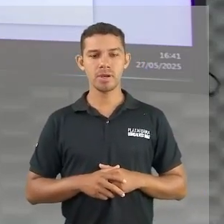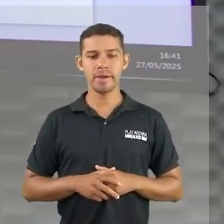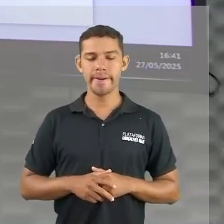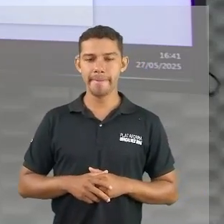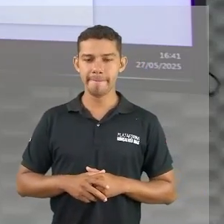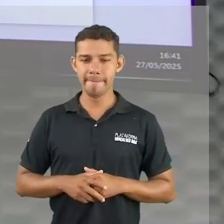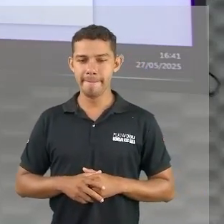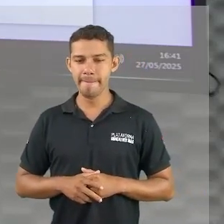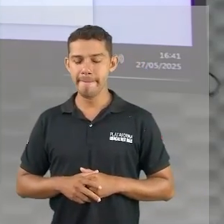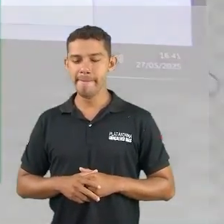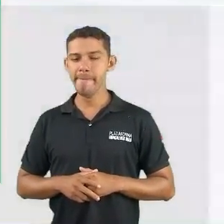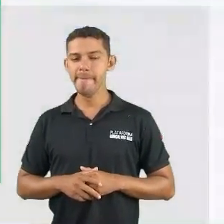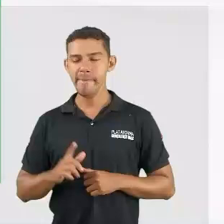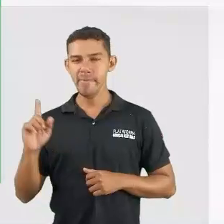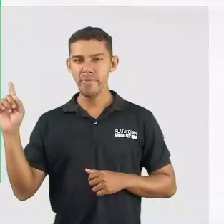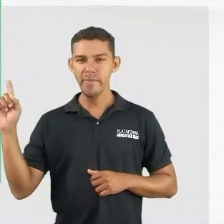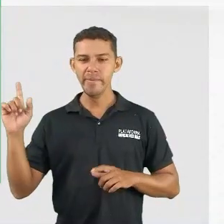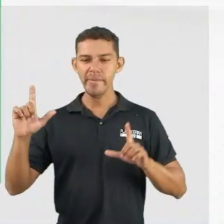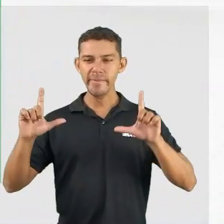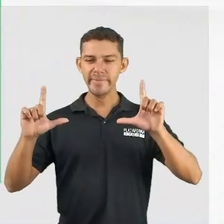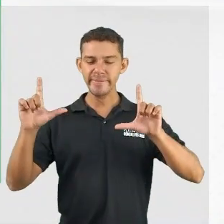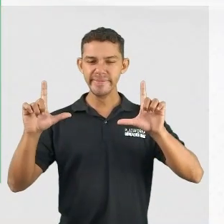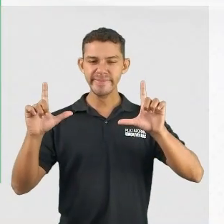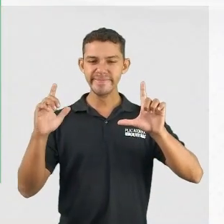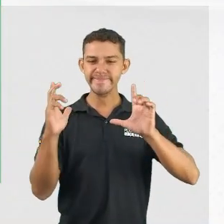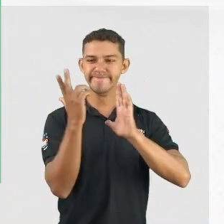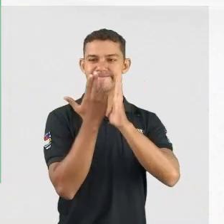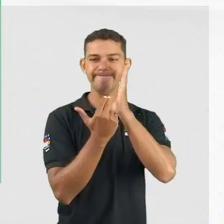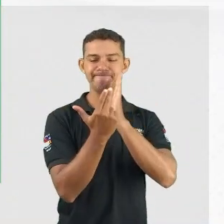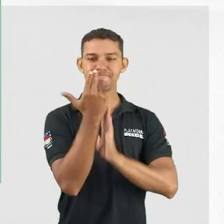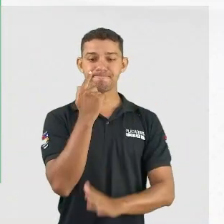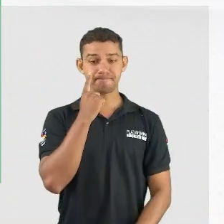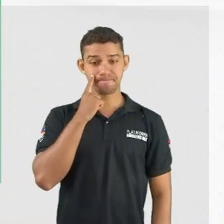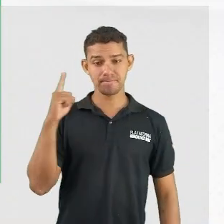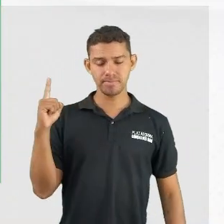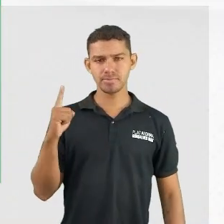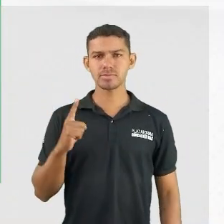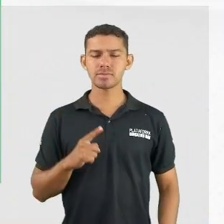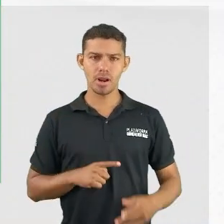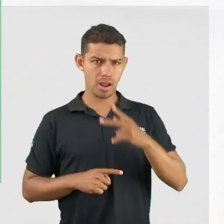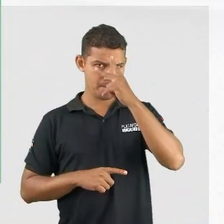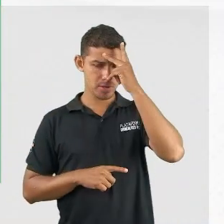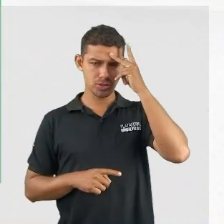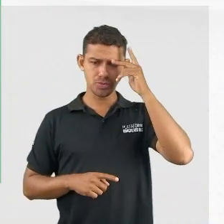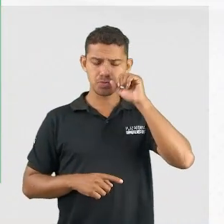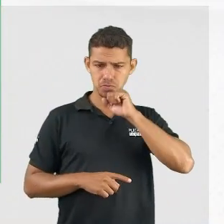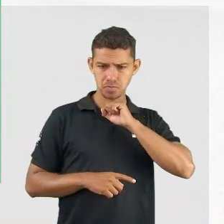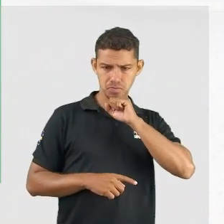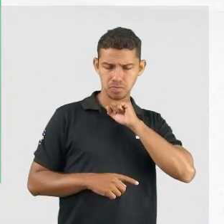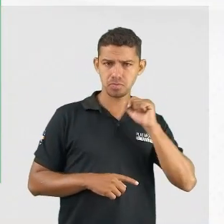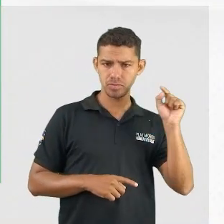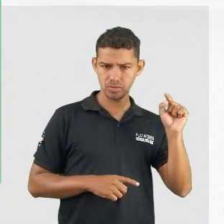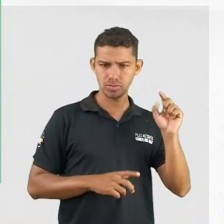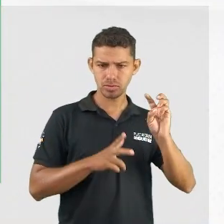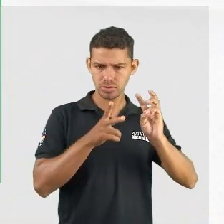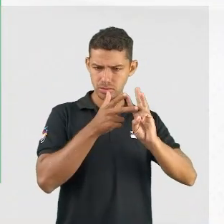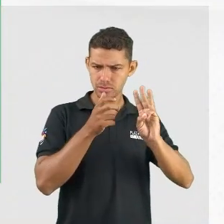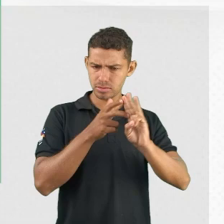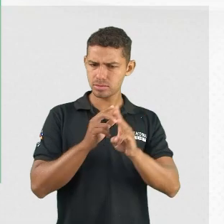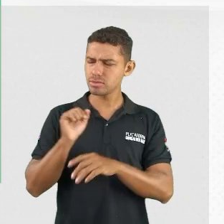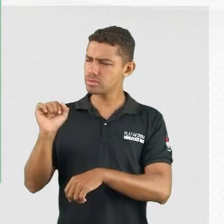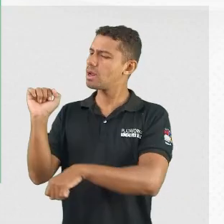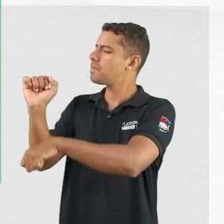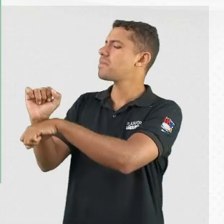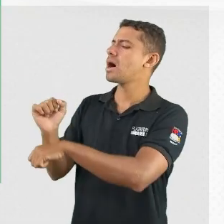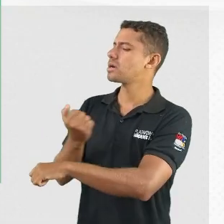temos aqui uma charge em que um ancião, né, uma pessoa mais velha, indígena, diz: parem de destruir